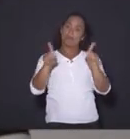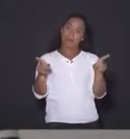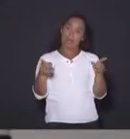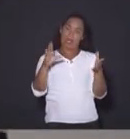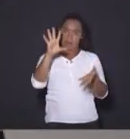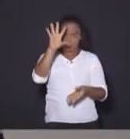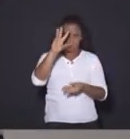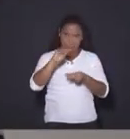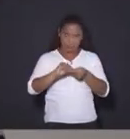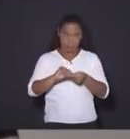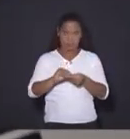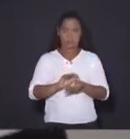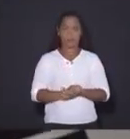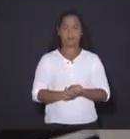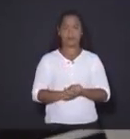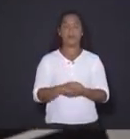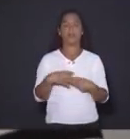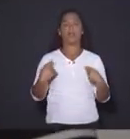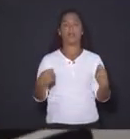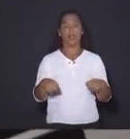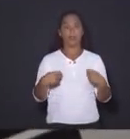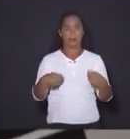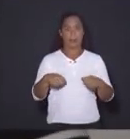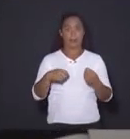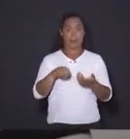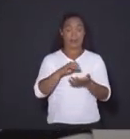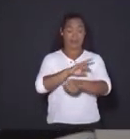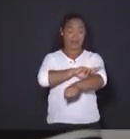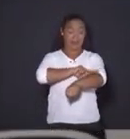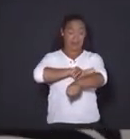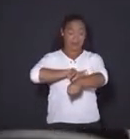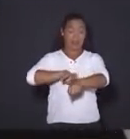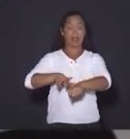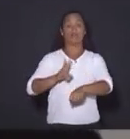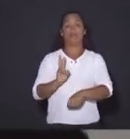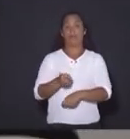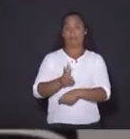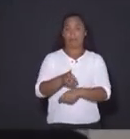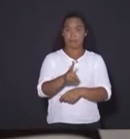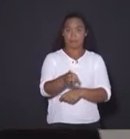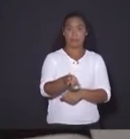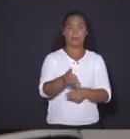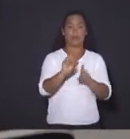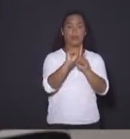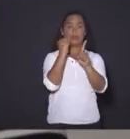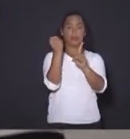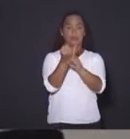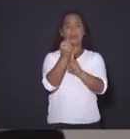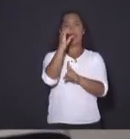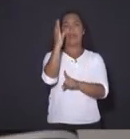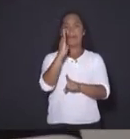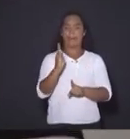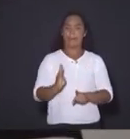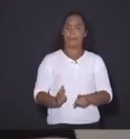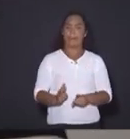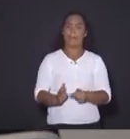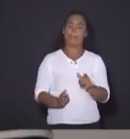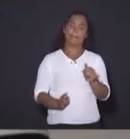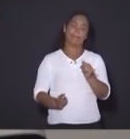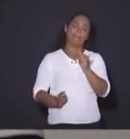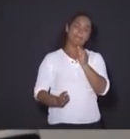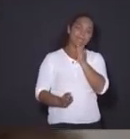eu diria recrudesce o racismo na sociedade brasileira superamos racismo na sociedade brasileira infelizmente